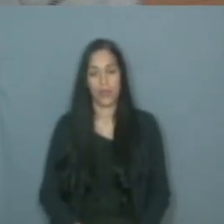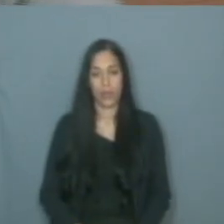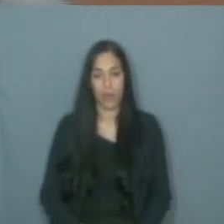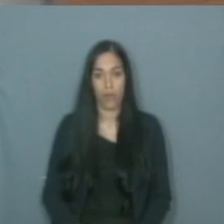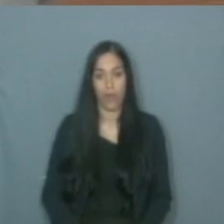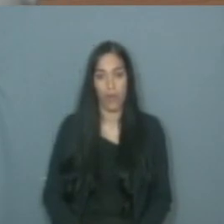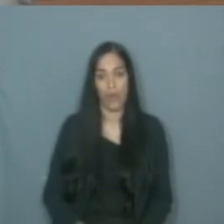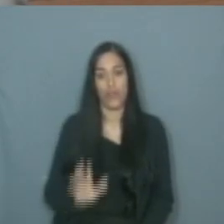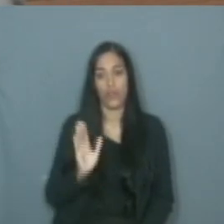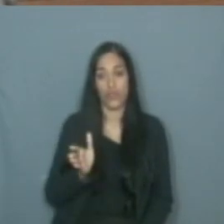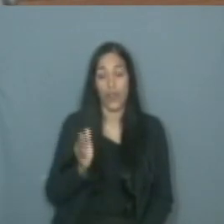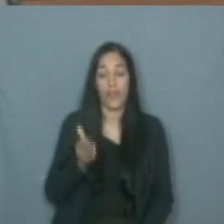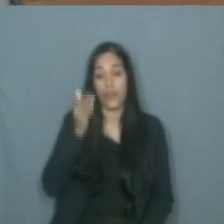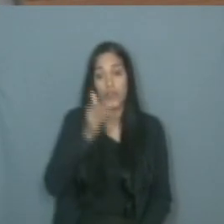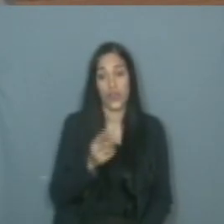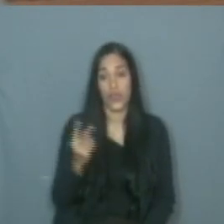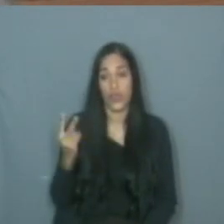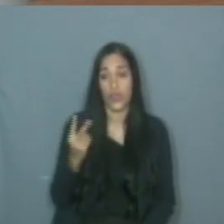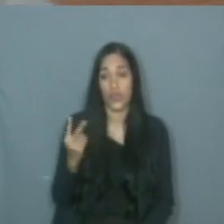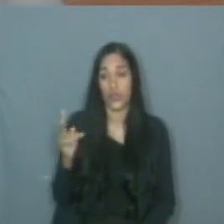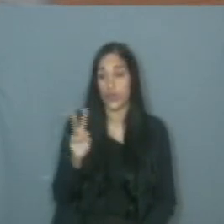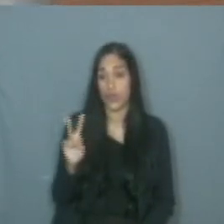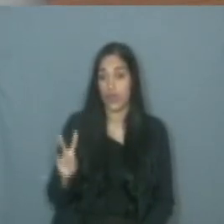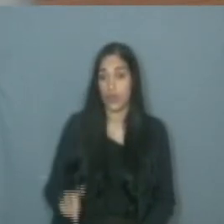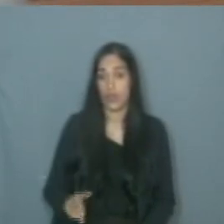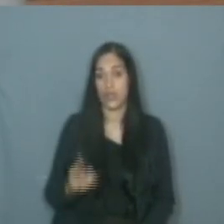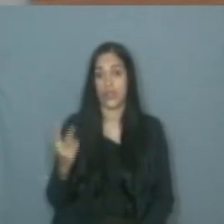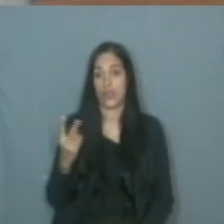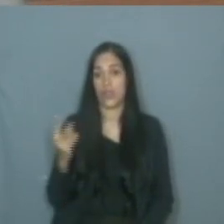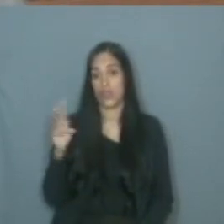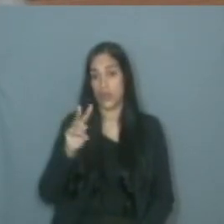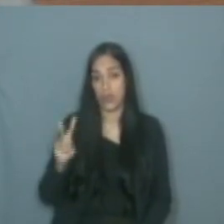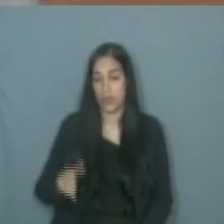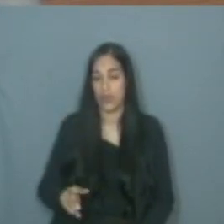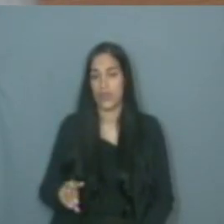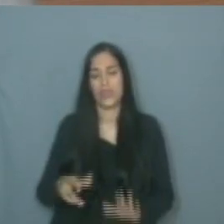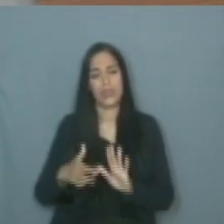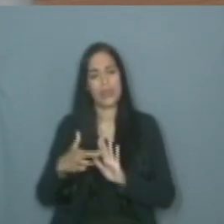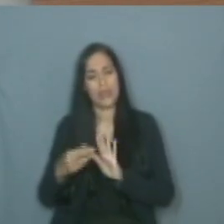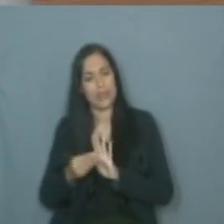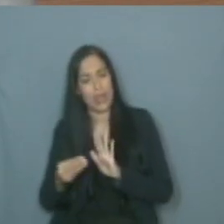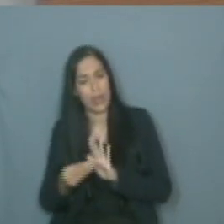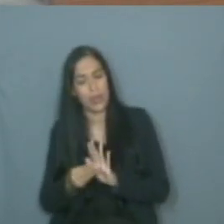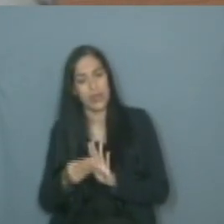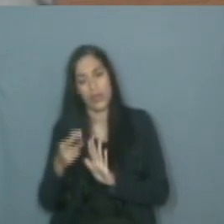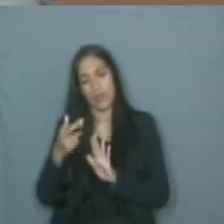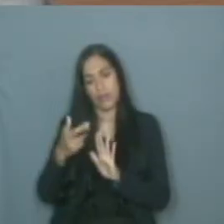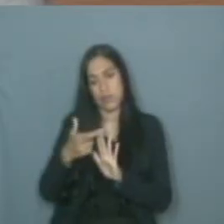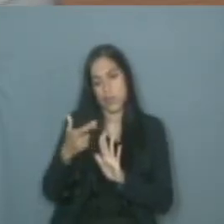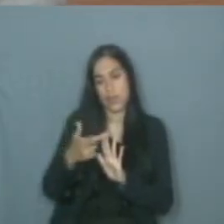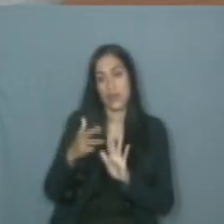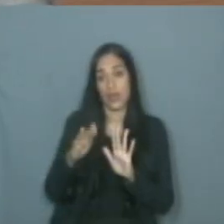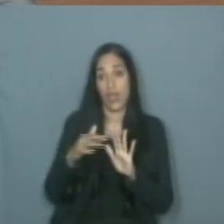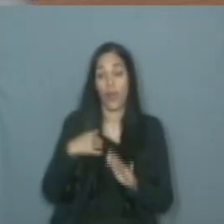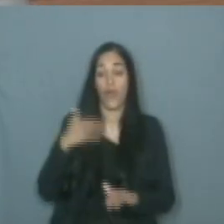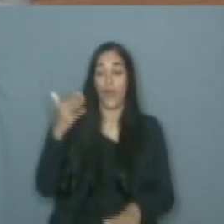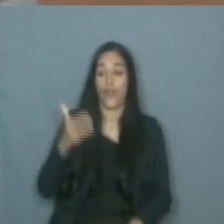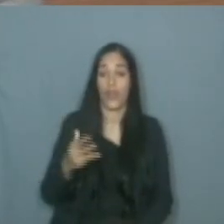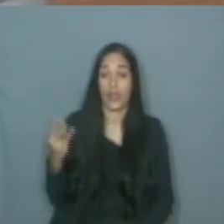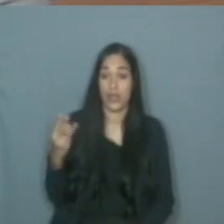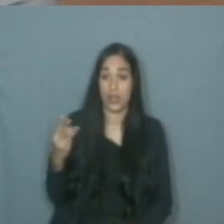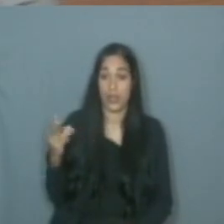Eu já fui 2 vezes lá, nas 2 vezes vi irregularidades, e eu vou ter que ir uma 3ª vez lá.